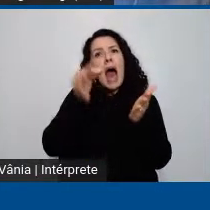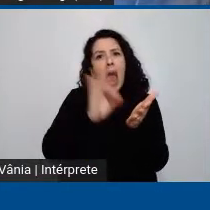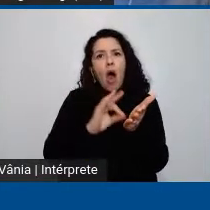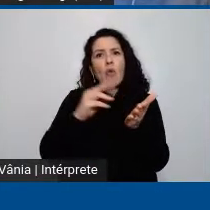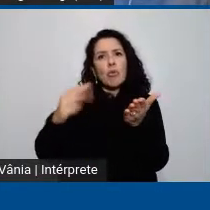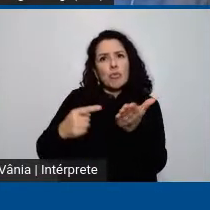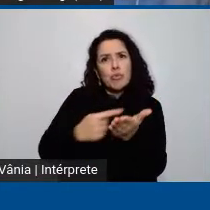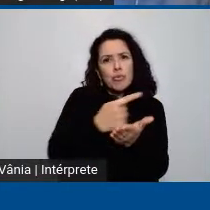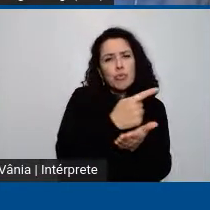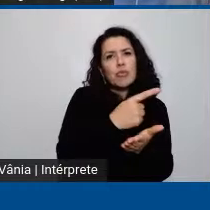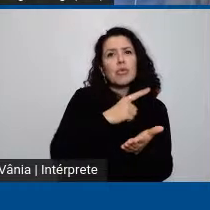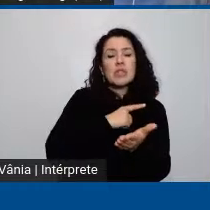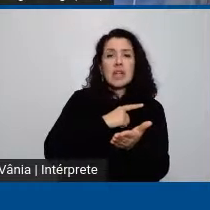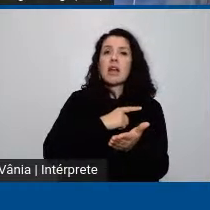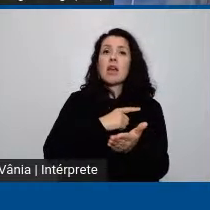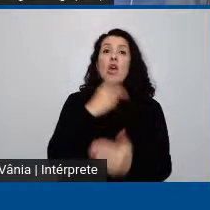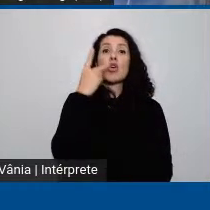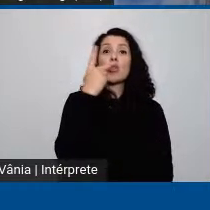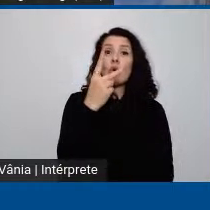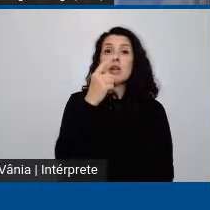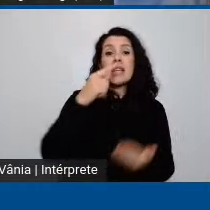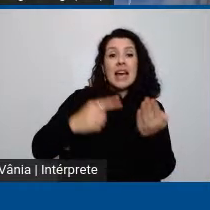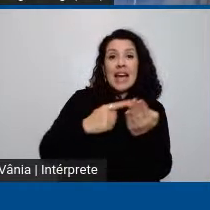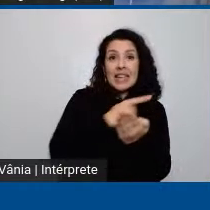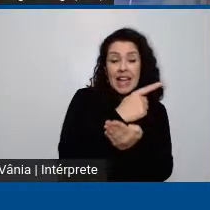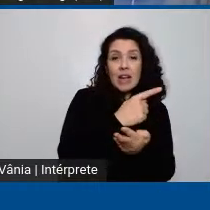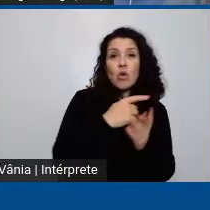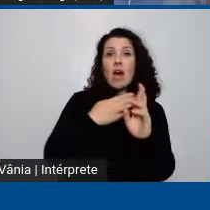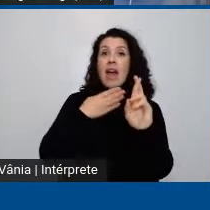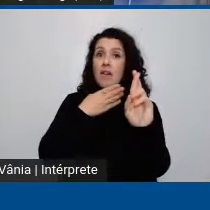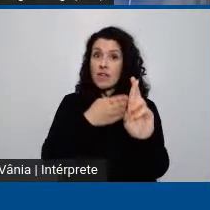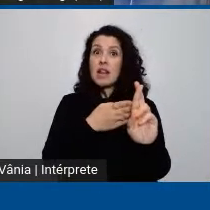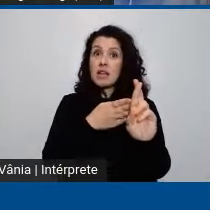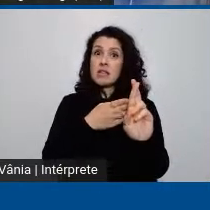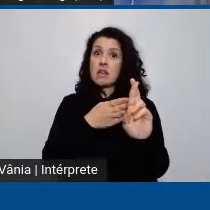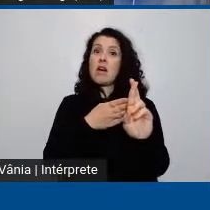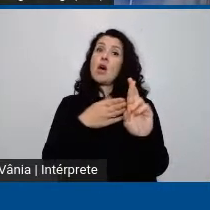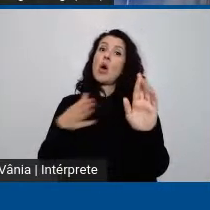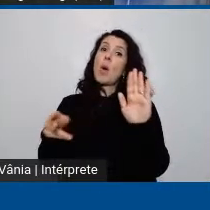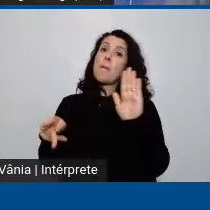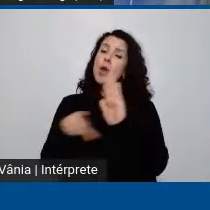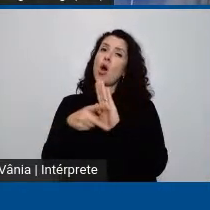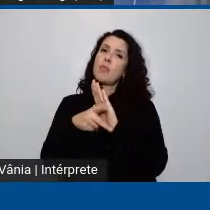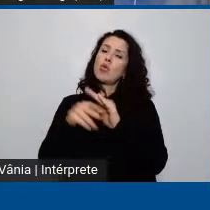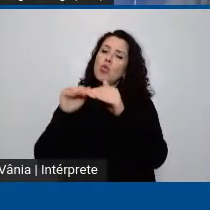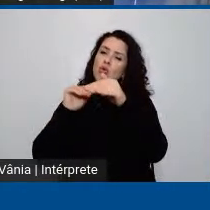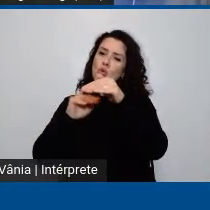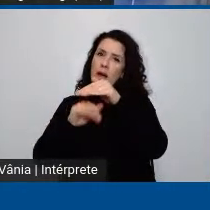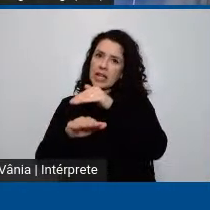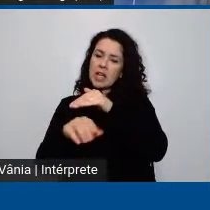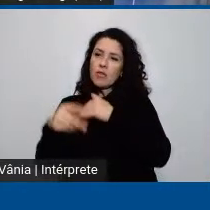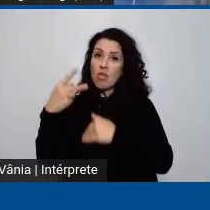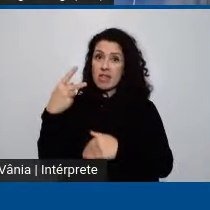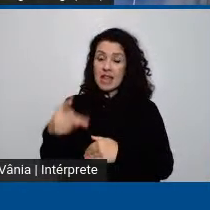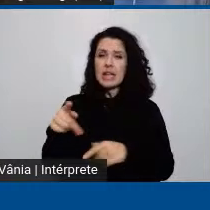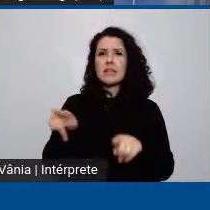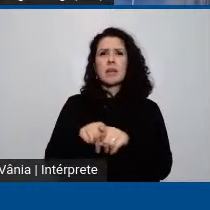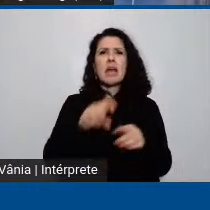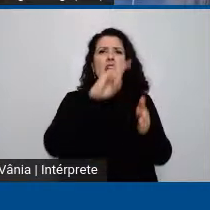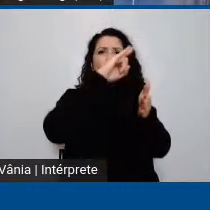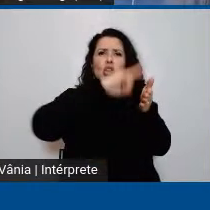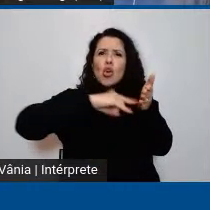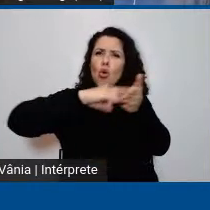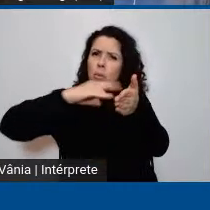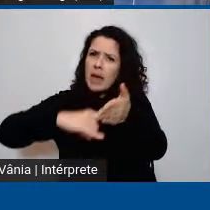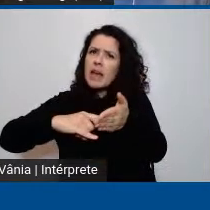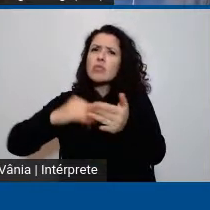dois cadernos, né, que referenciam o arquivo, e outros, né, documentos e informações